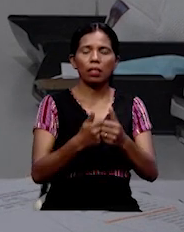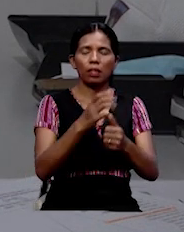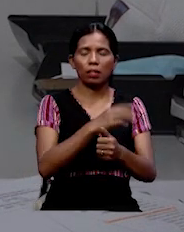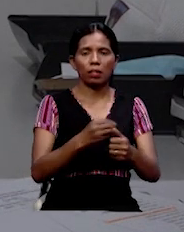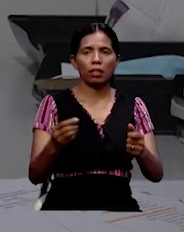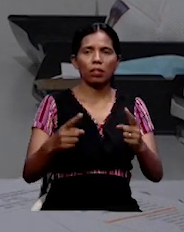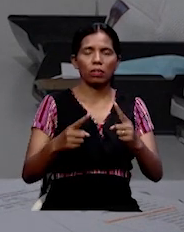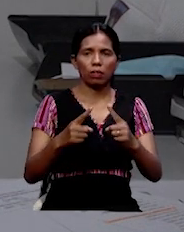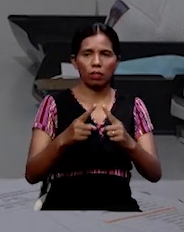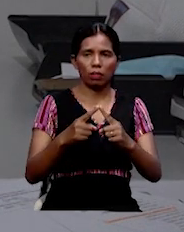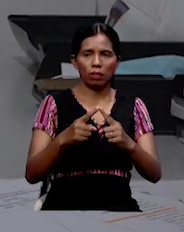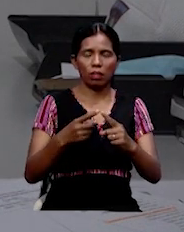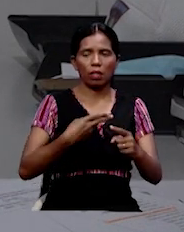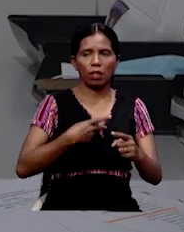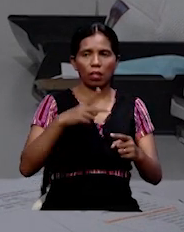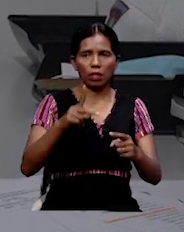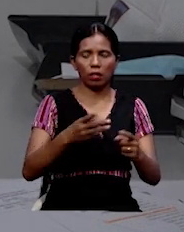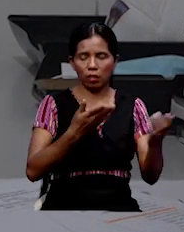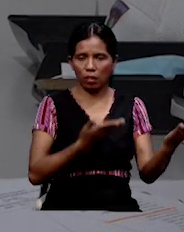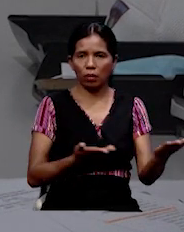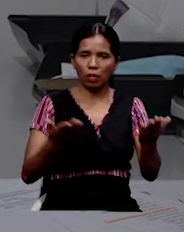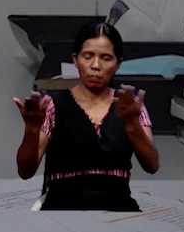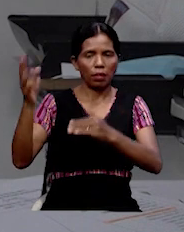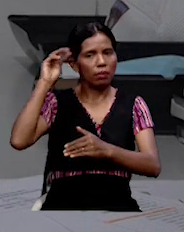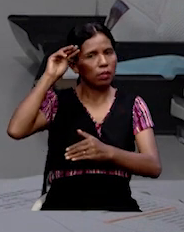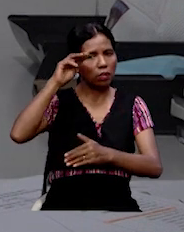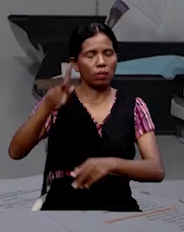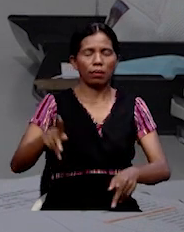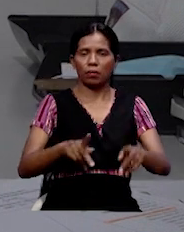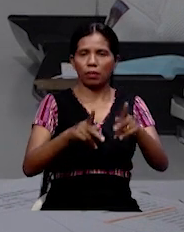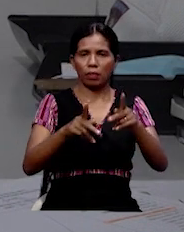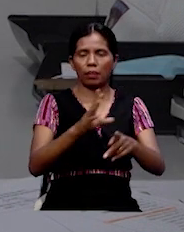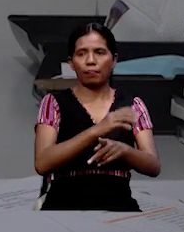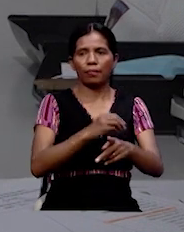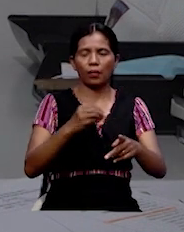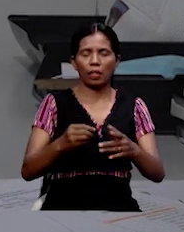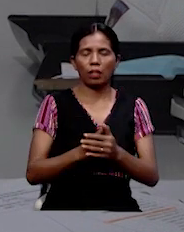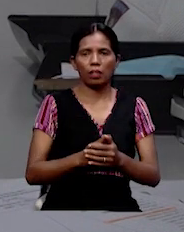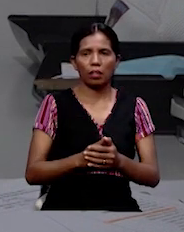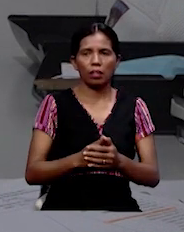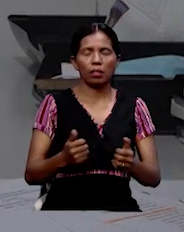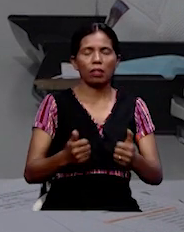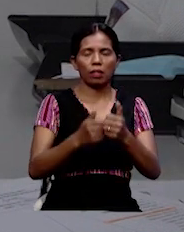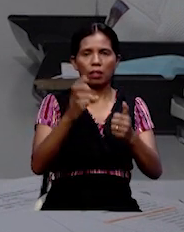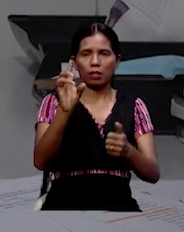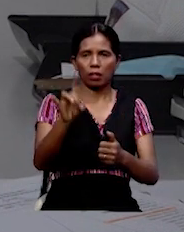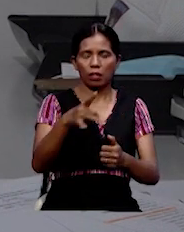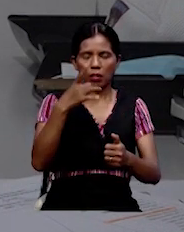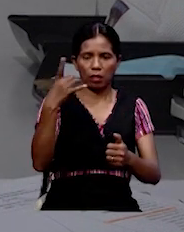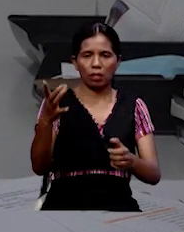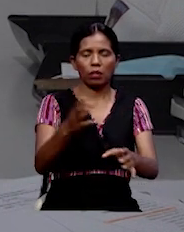ruim. Se saiba Ministério Público. Vai acidente de 18 ninian e está se perigado